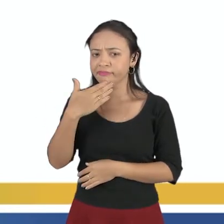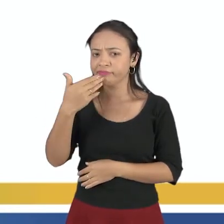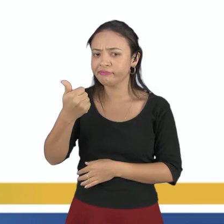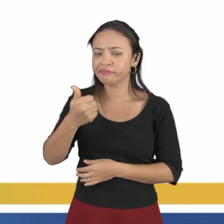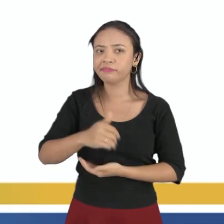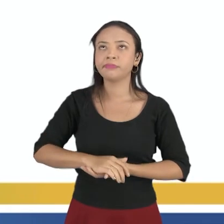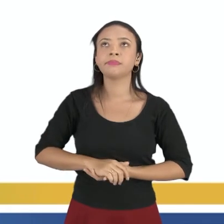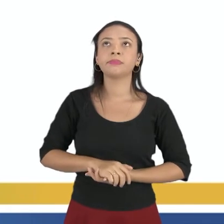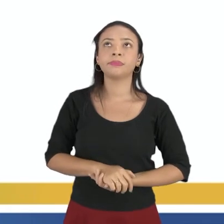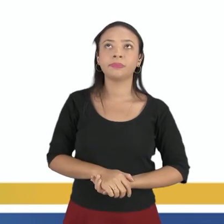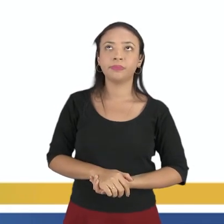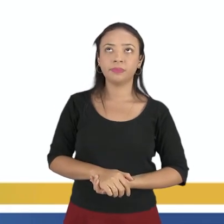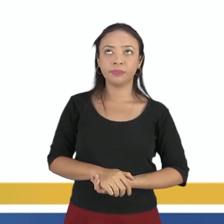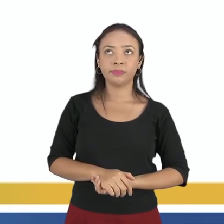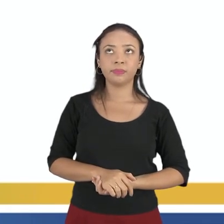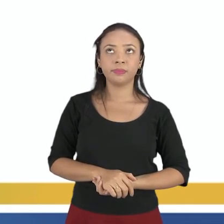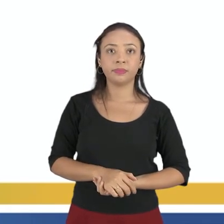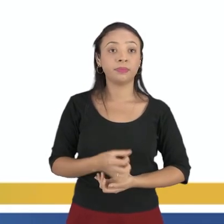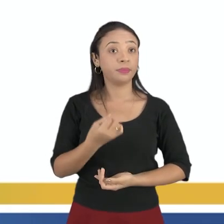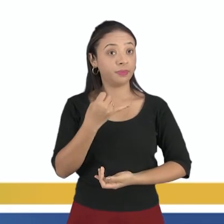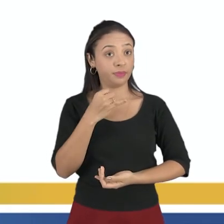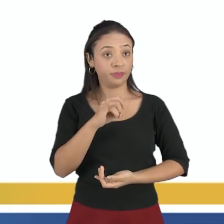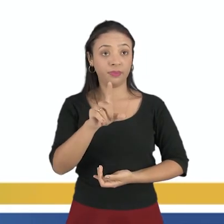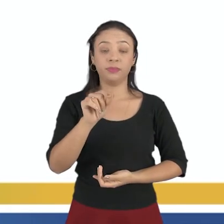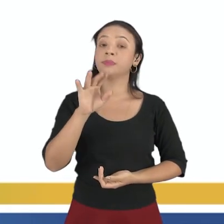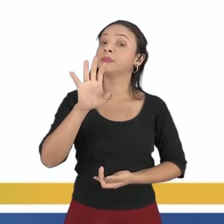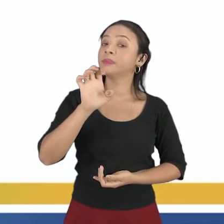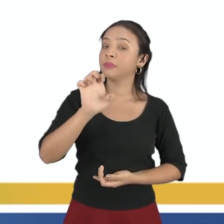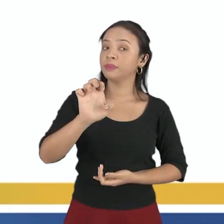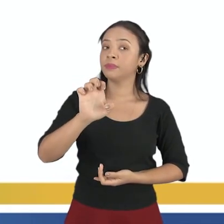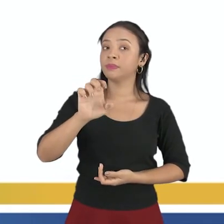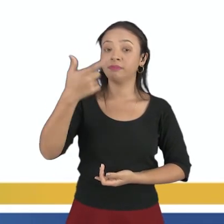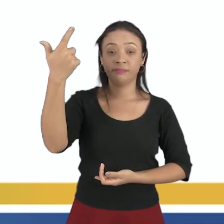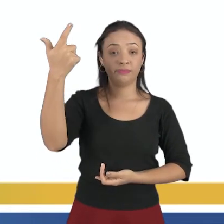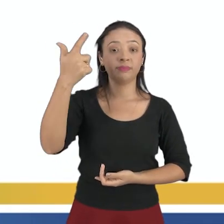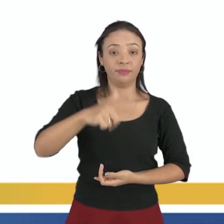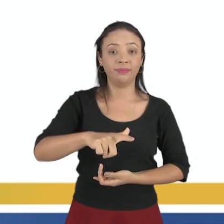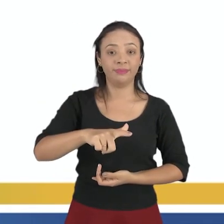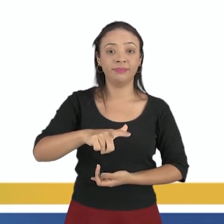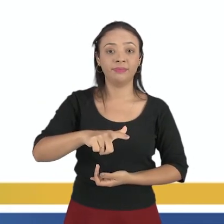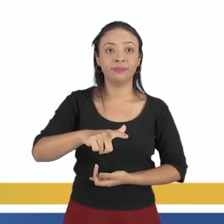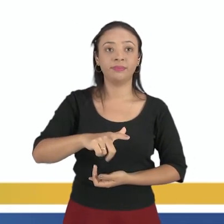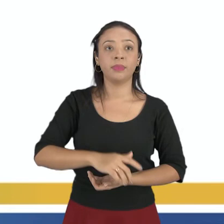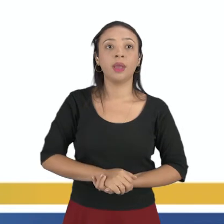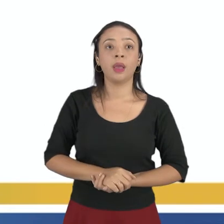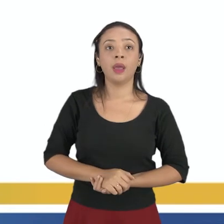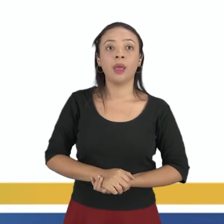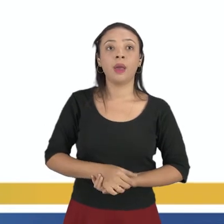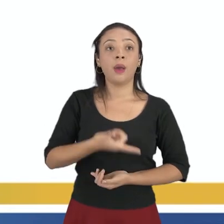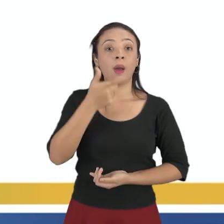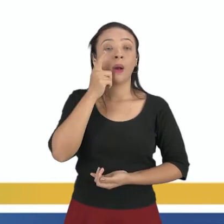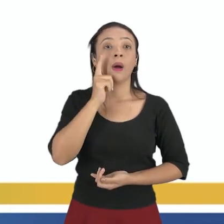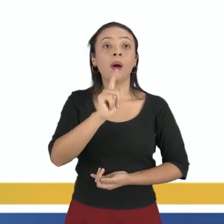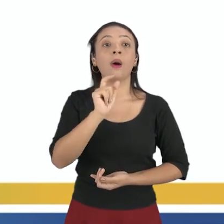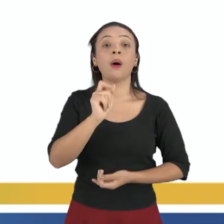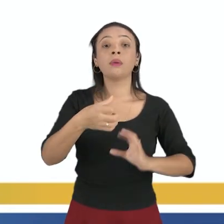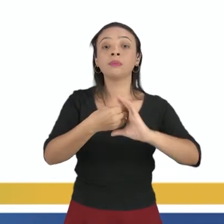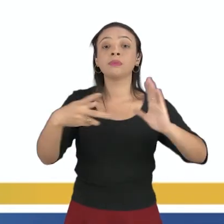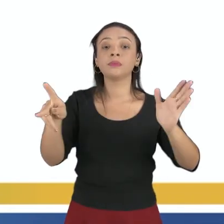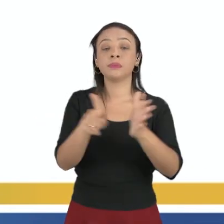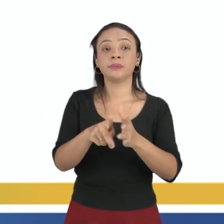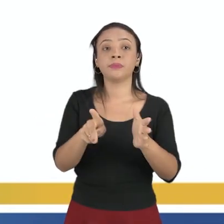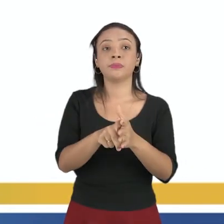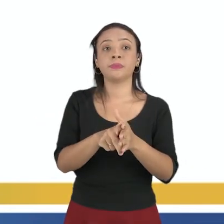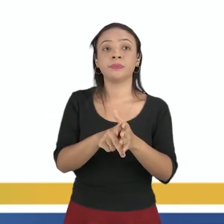lá. Muito bem. Se você marcou a letra E, você acertou. São as características clássicas do capitalismo,